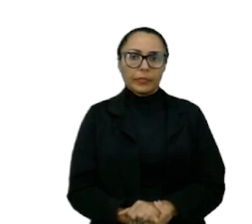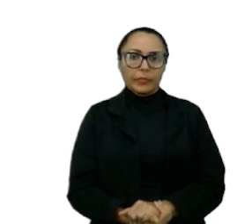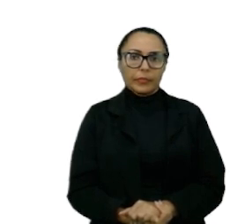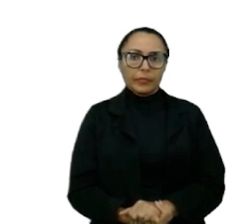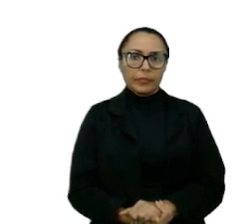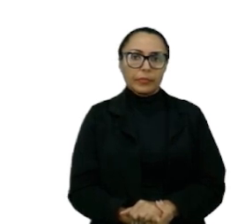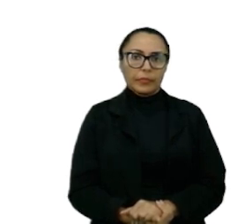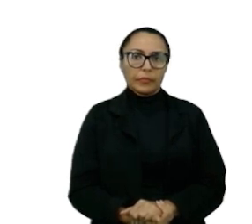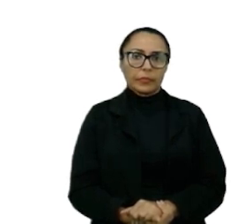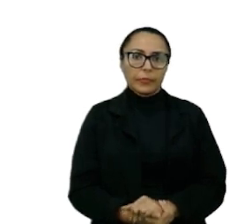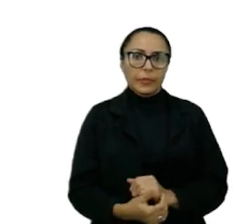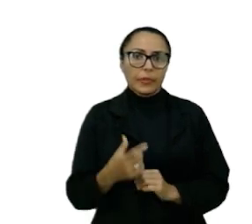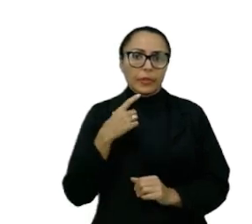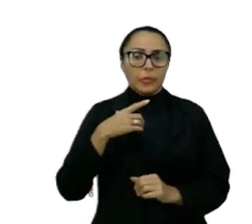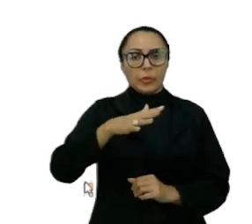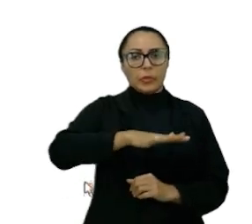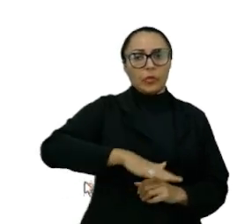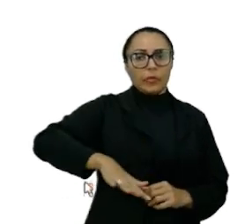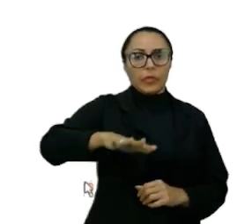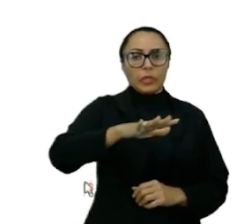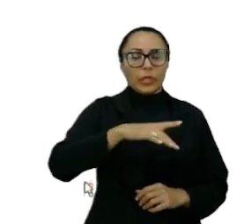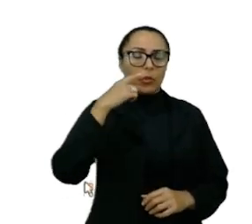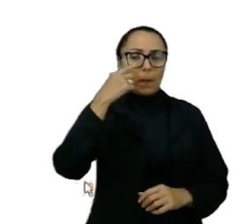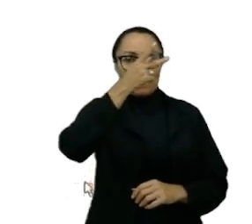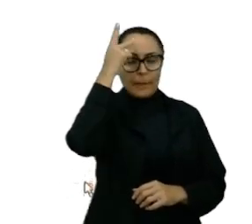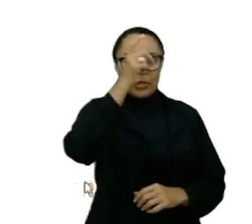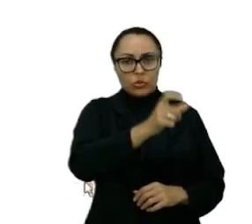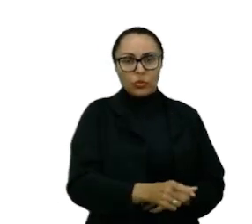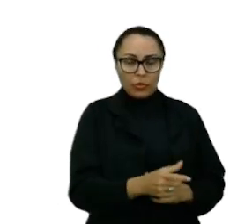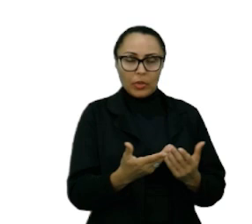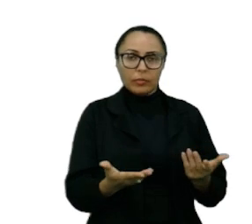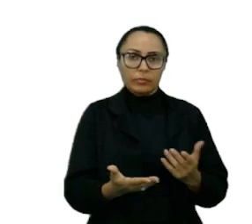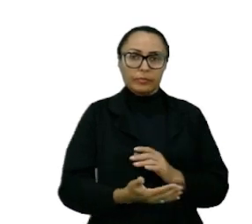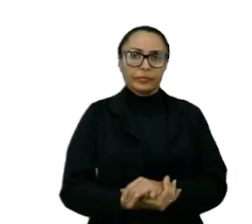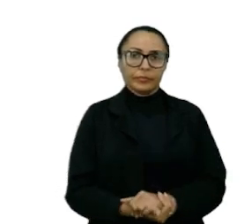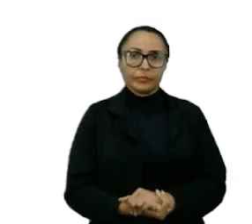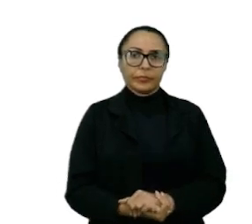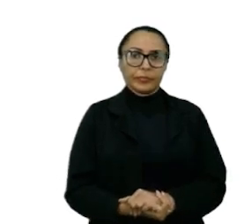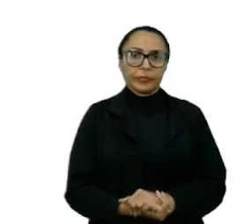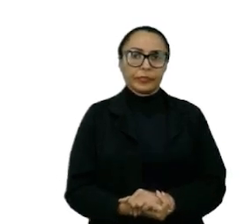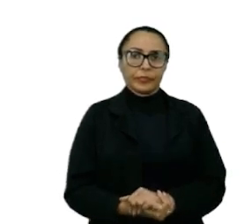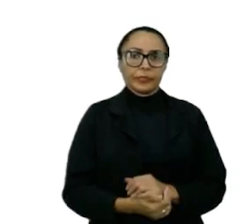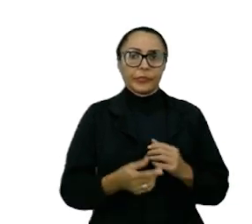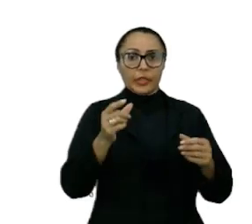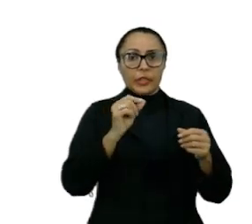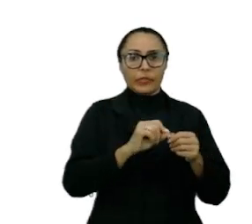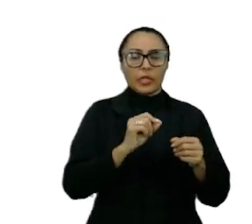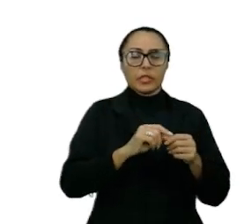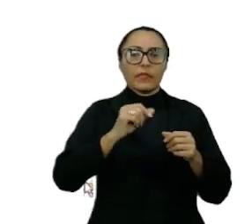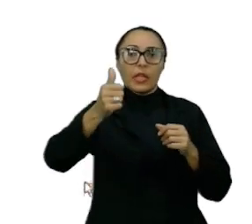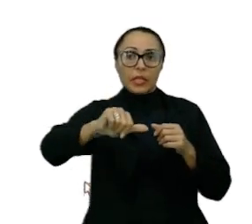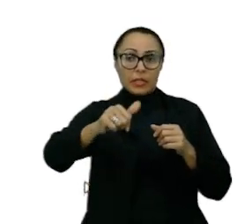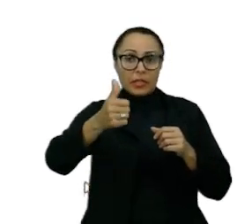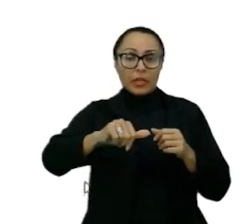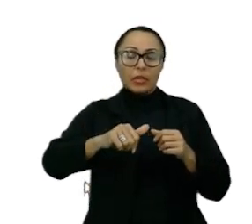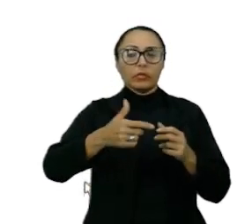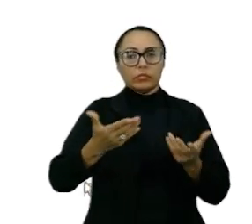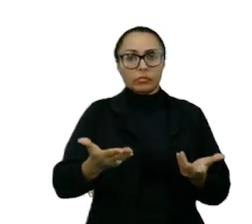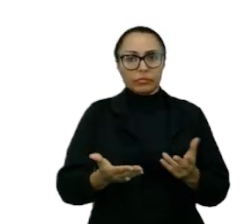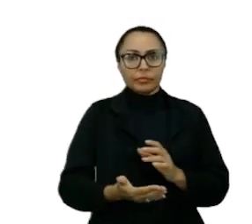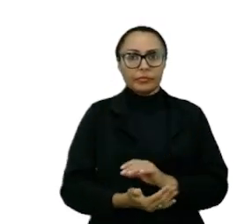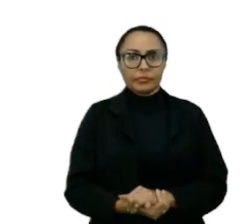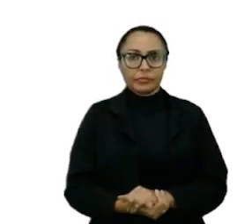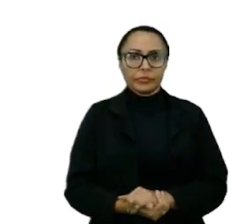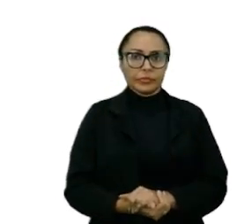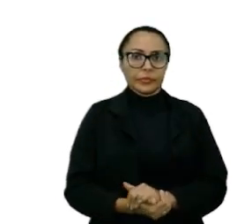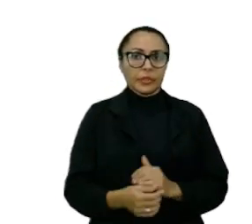o membro de comitê ou pessoa do veto. Ele faz a avaliação,